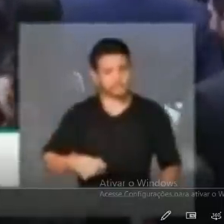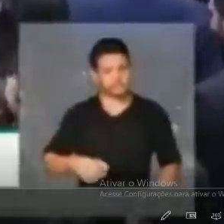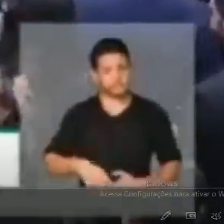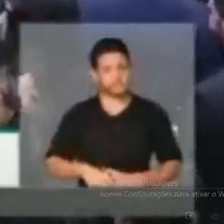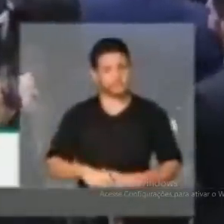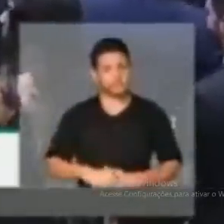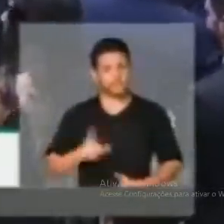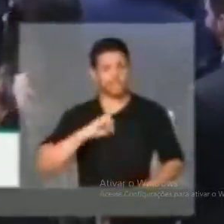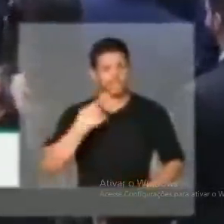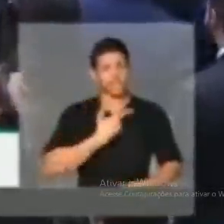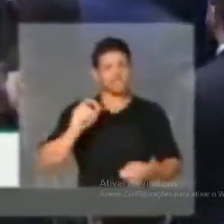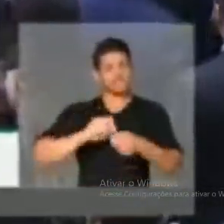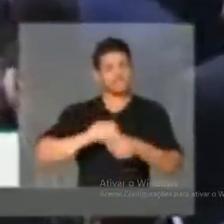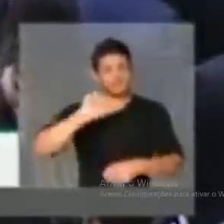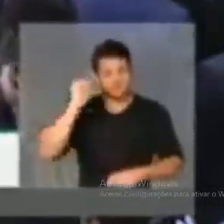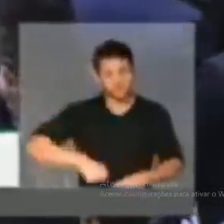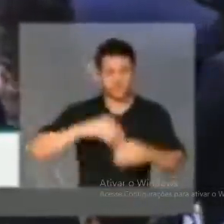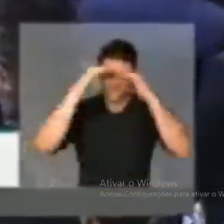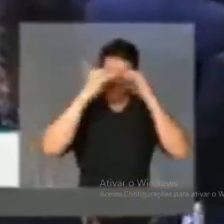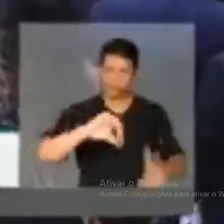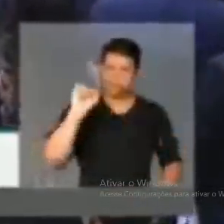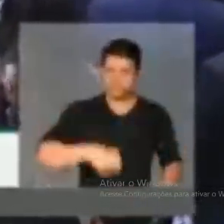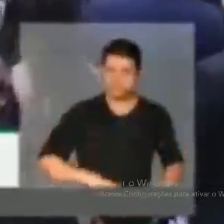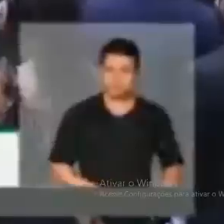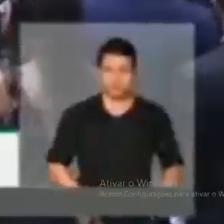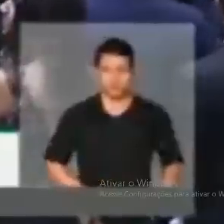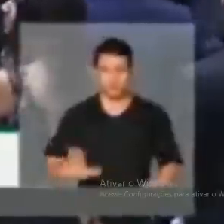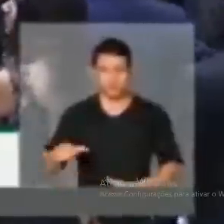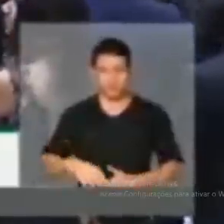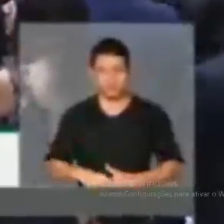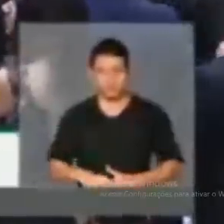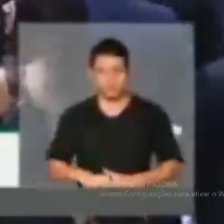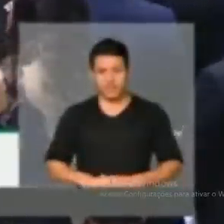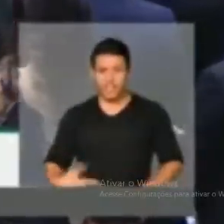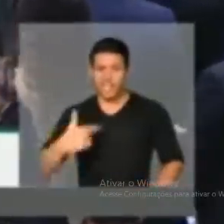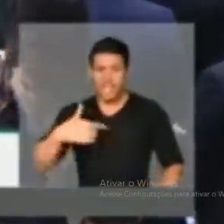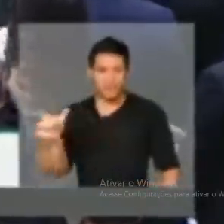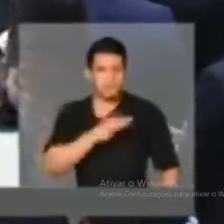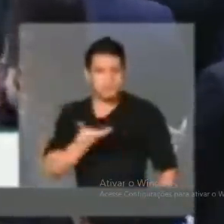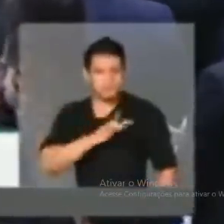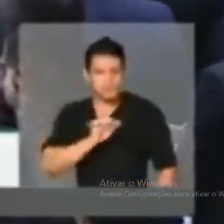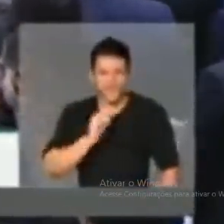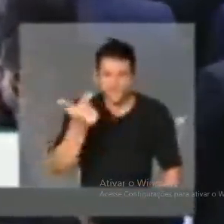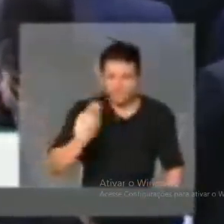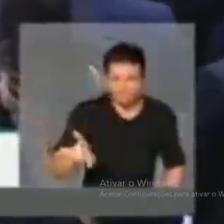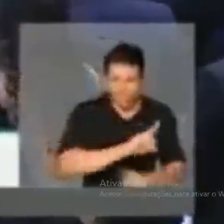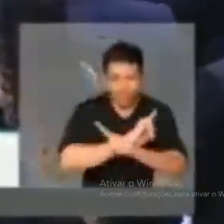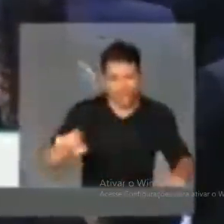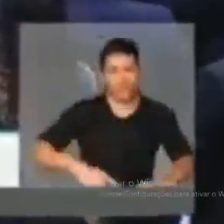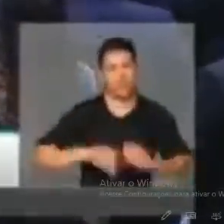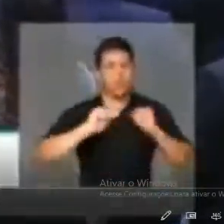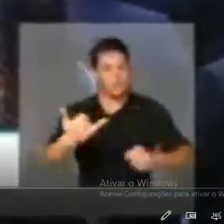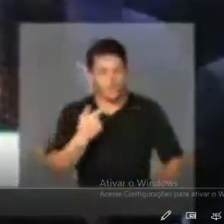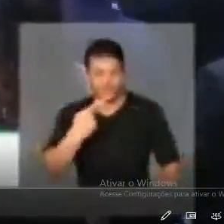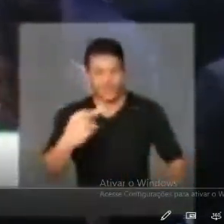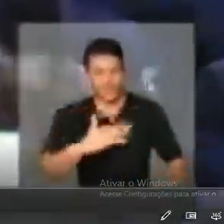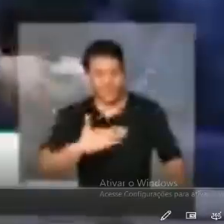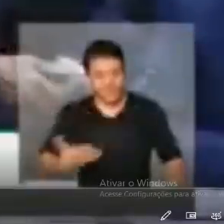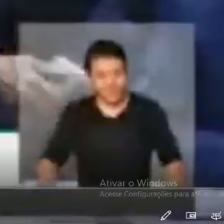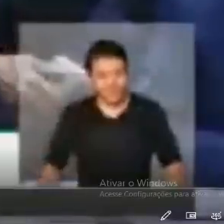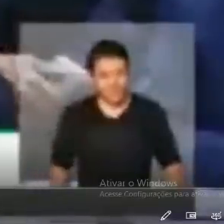do solicito governo foi feita, senhor aos presidente. senadores e A parte do governo. deputados E eu não tenho medo de que quem falar. mantenham